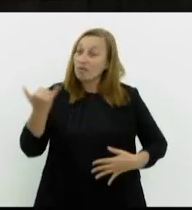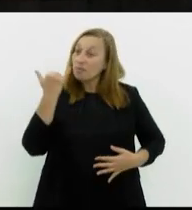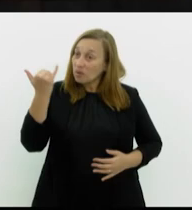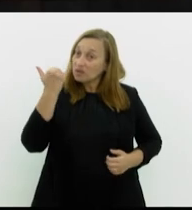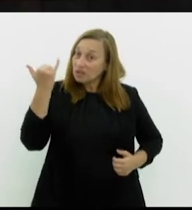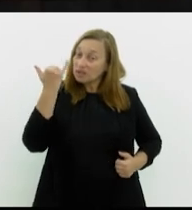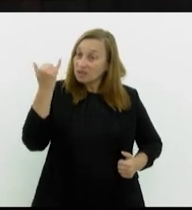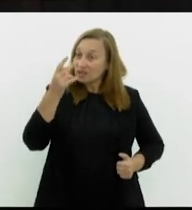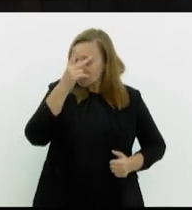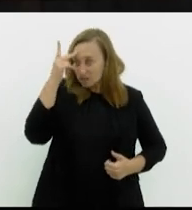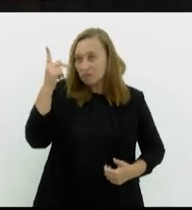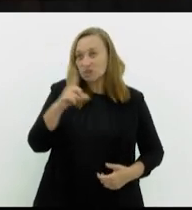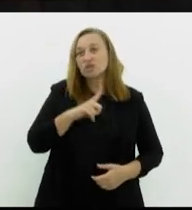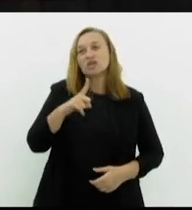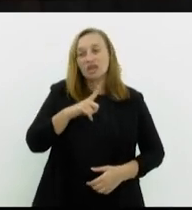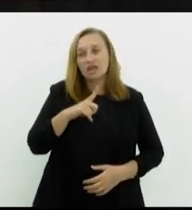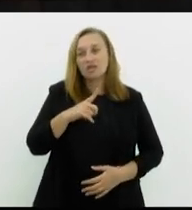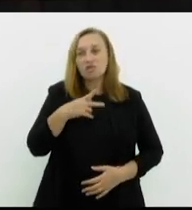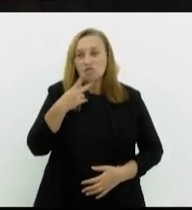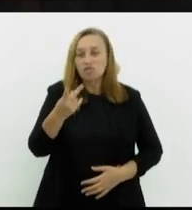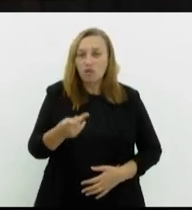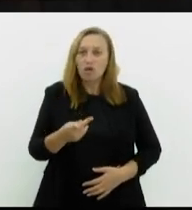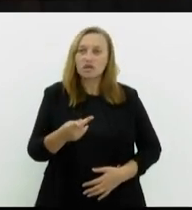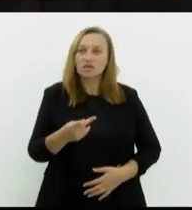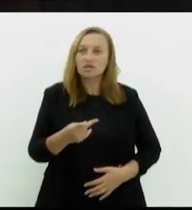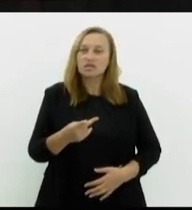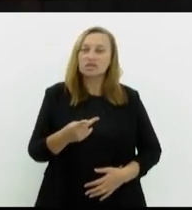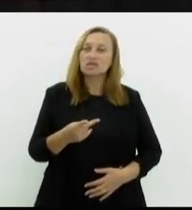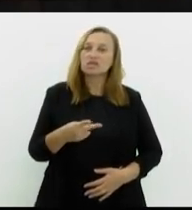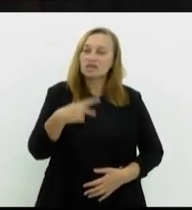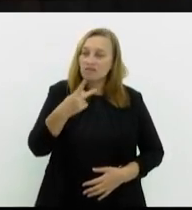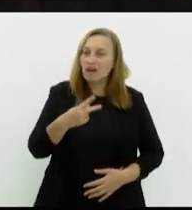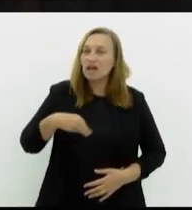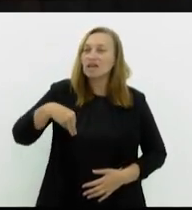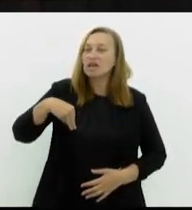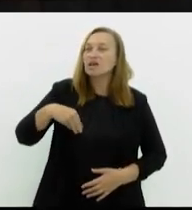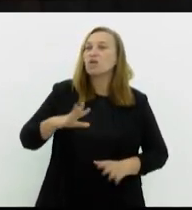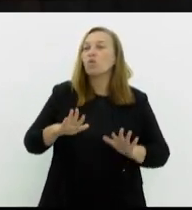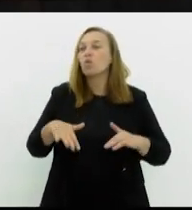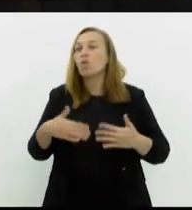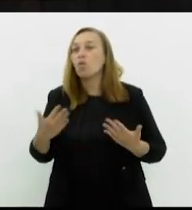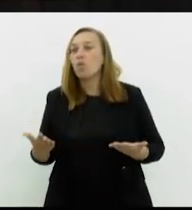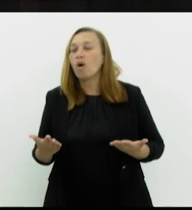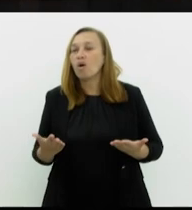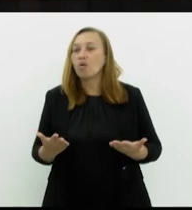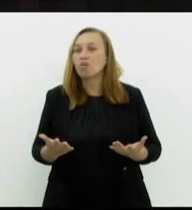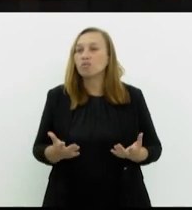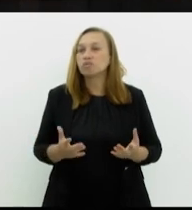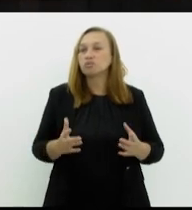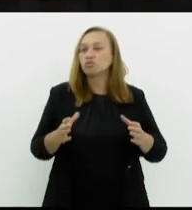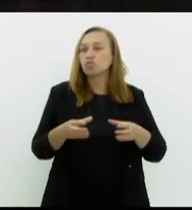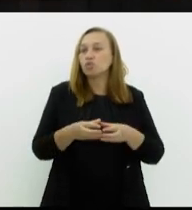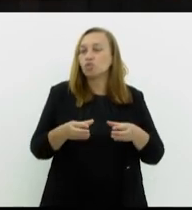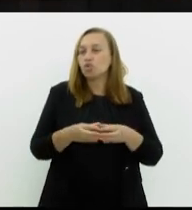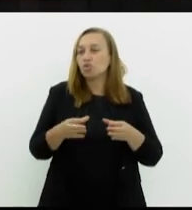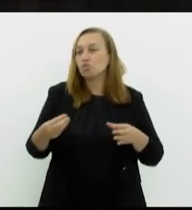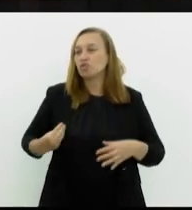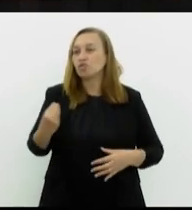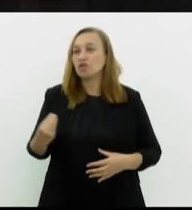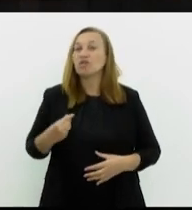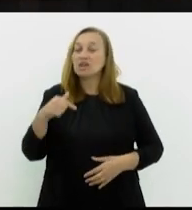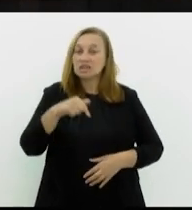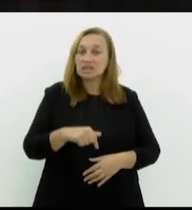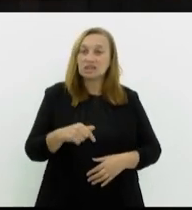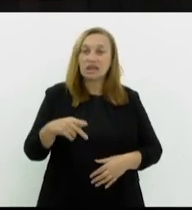as pessoas tenham rosto, que se definam de que lado estão. Isso é da política. Isso aqui é